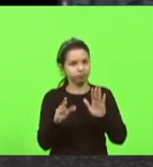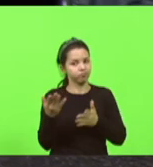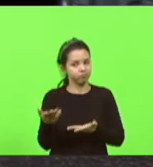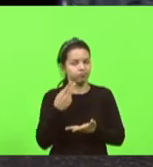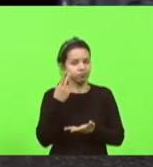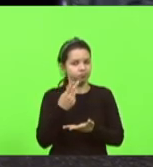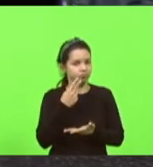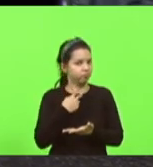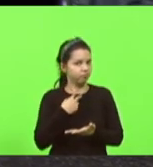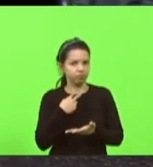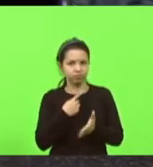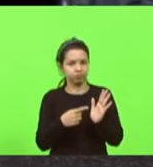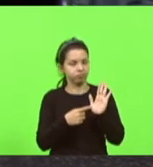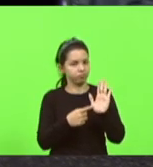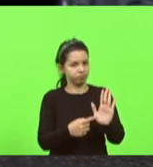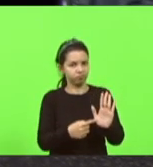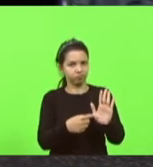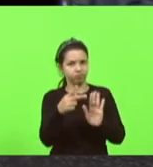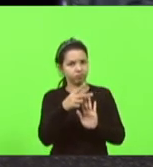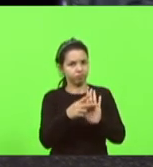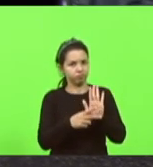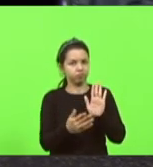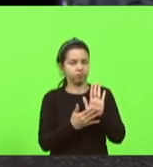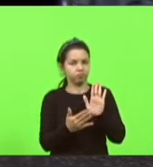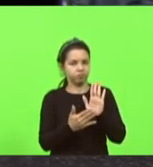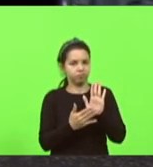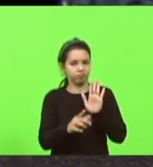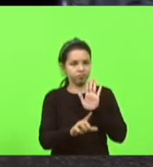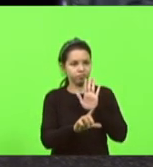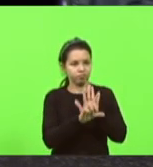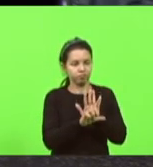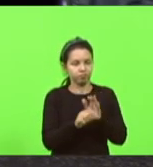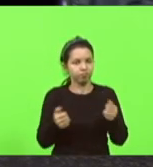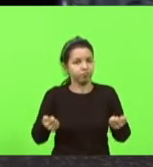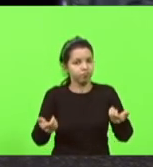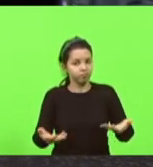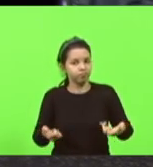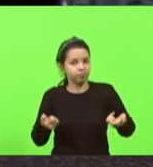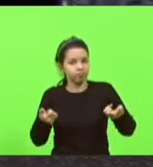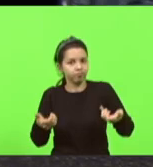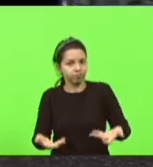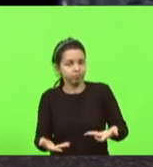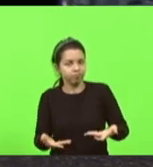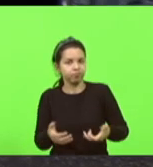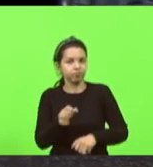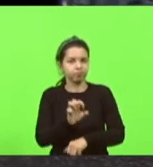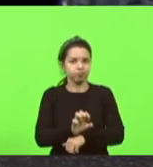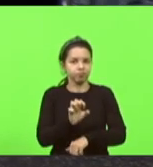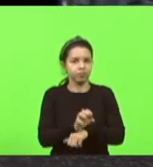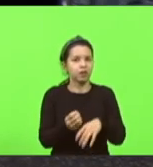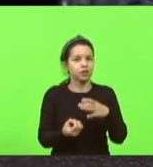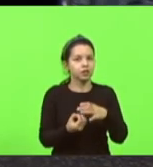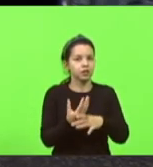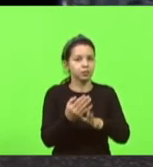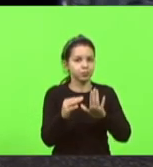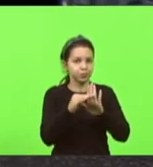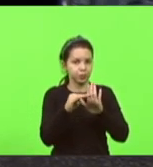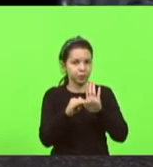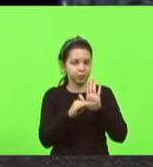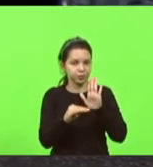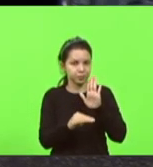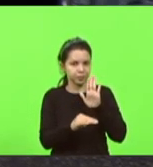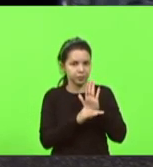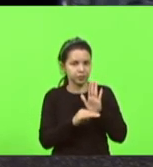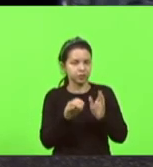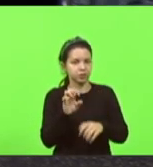de lei que cria uma despesa para o Estado, que cria um programa para o Estado,